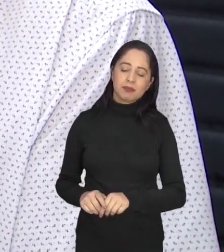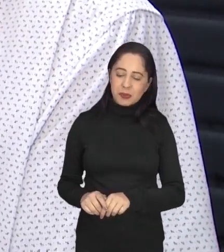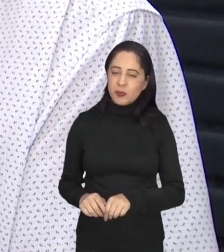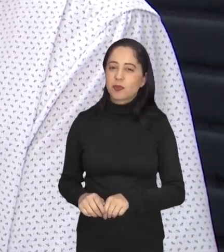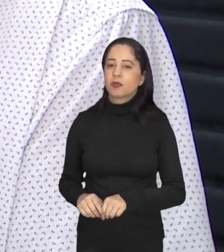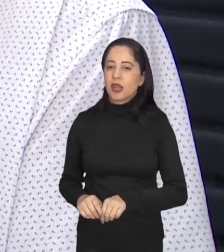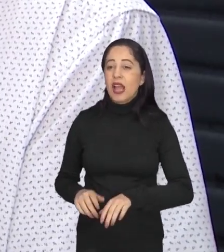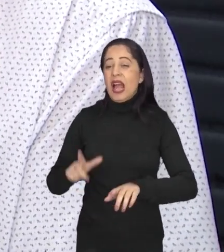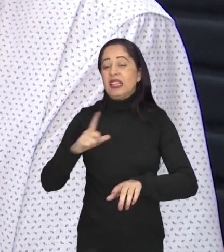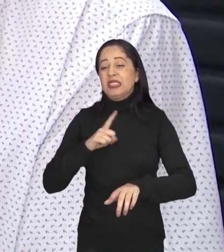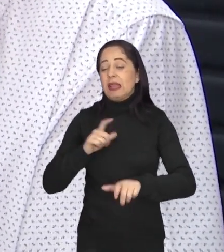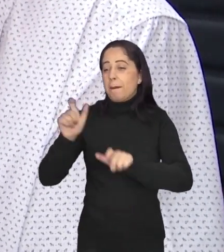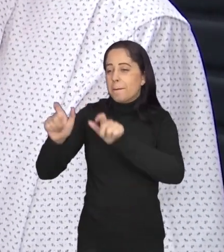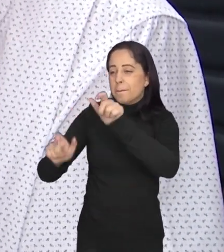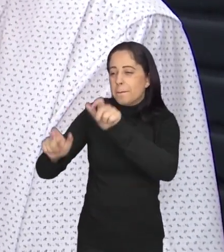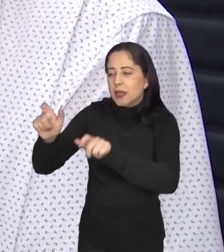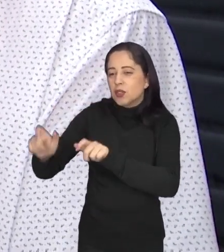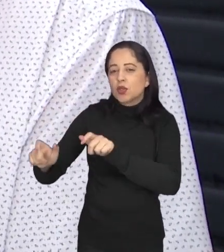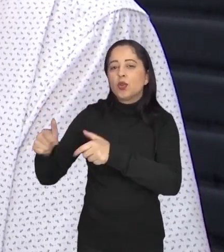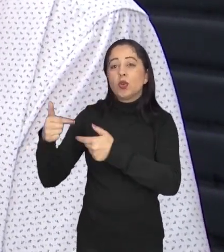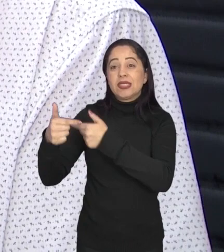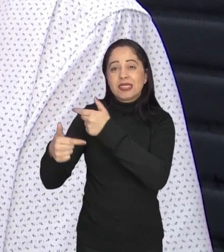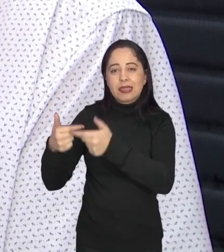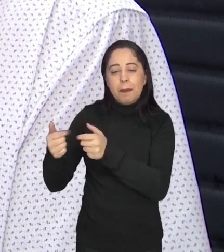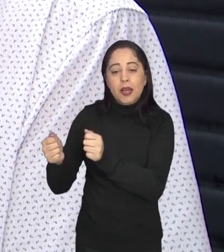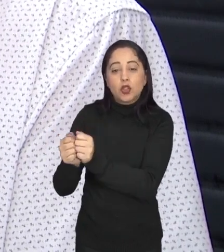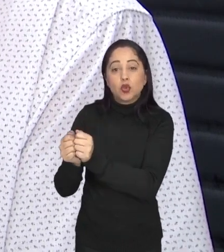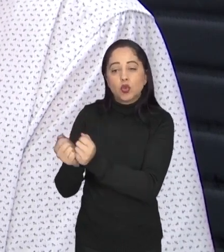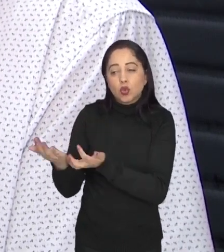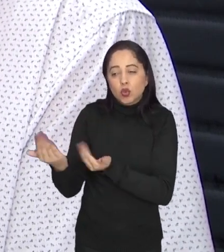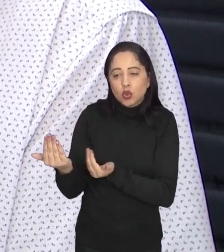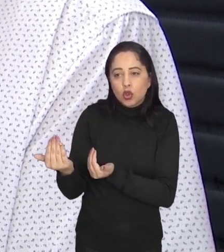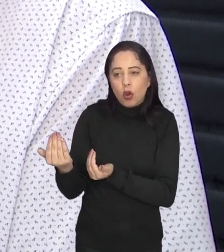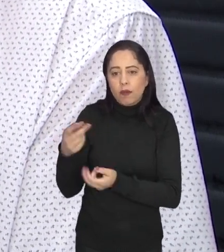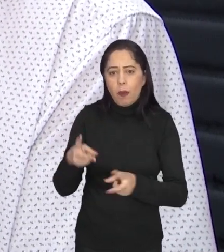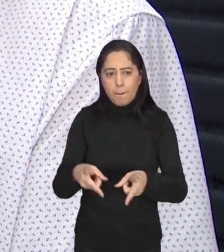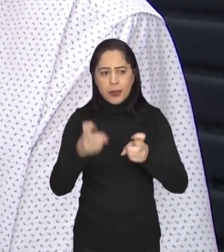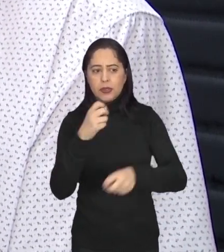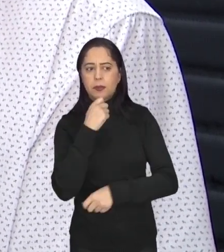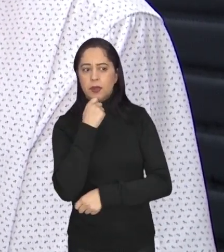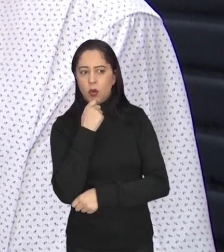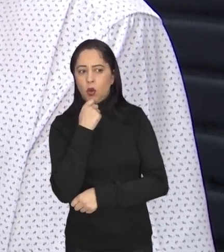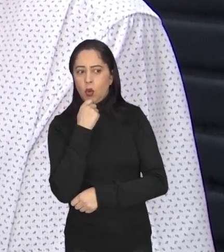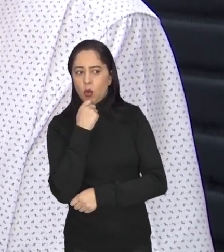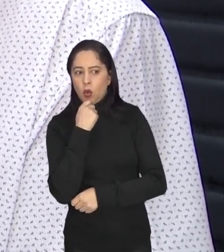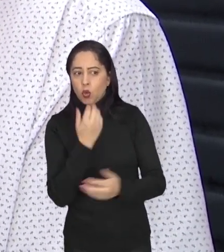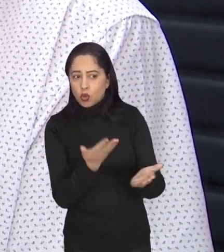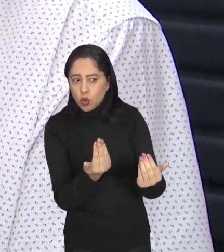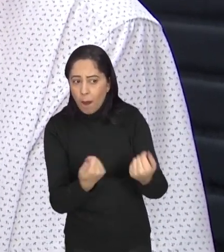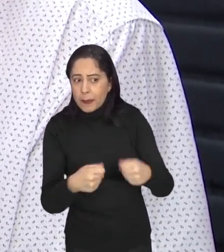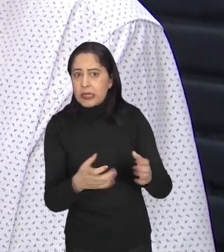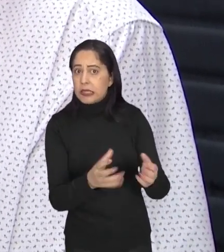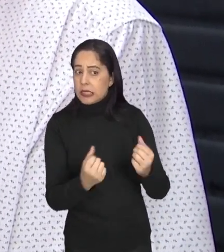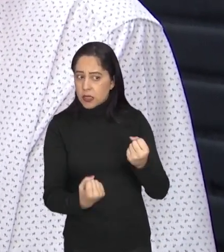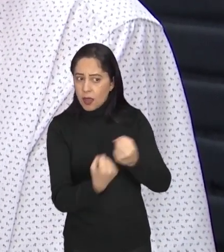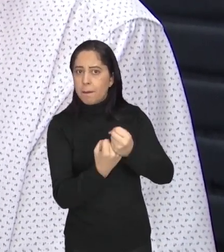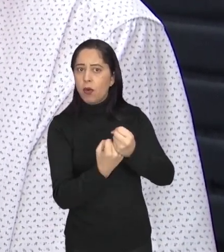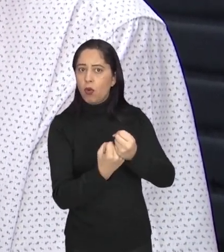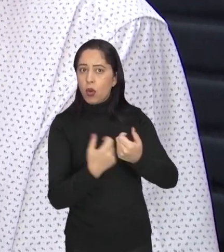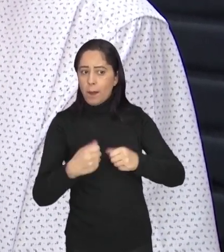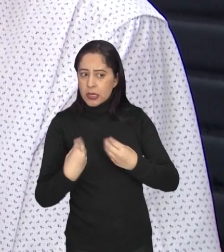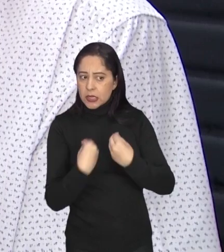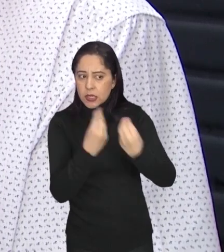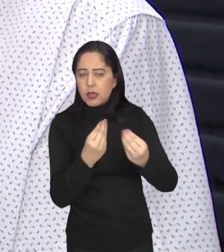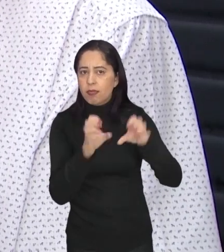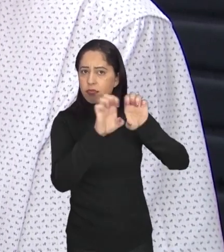aqui trabalho com diversas áreas e trabalho com jovens, a gente também vê quanto que o jovem está precisando desse apoio, né?